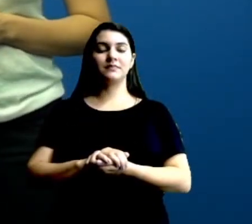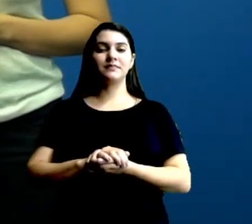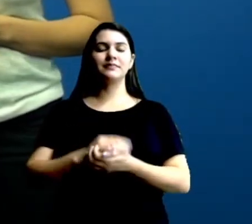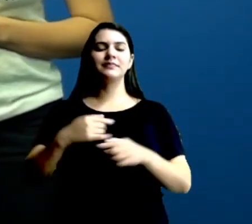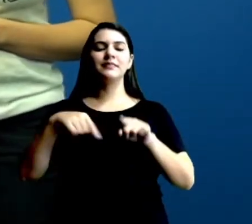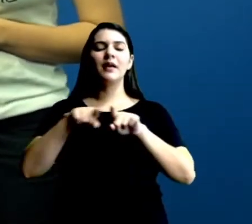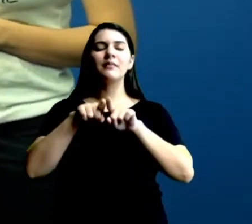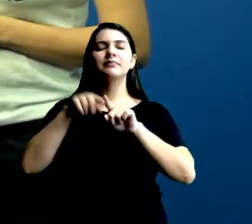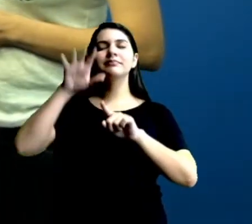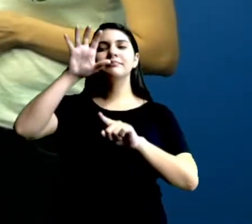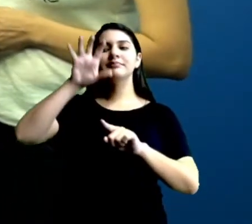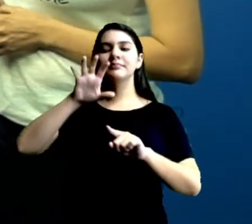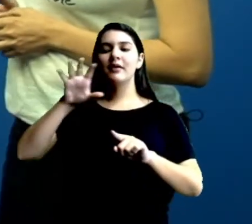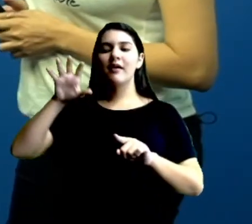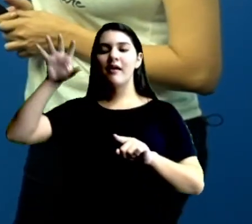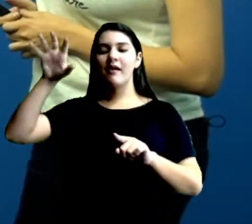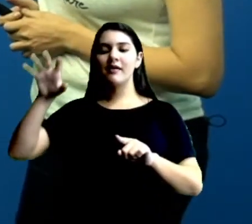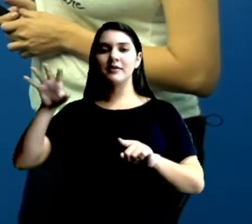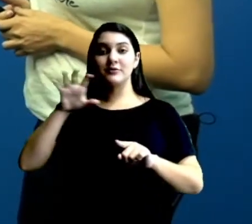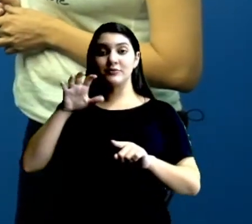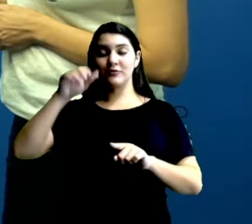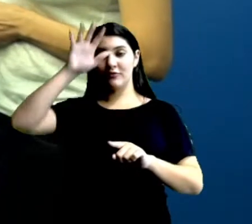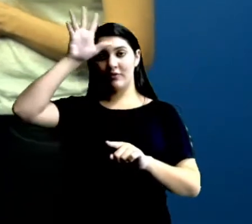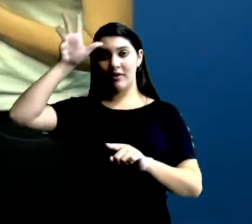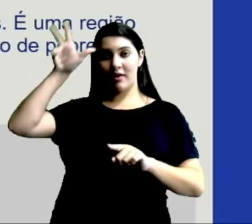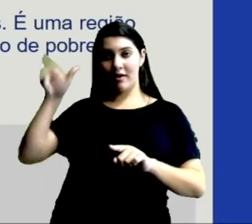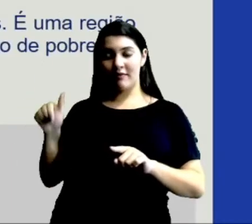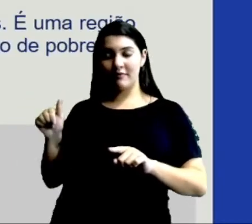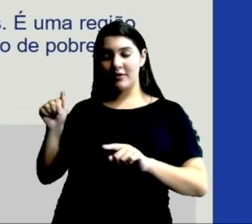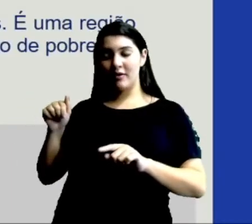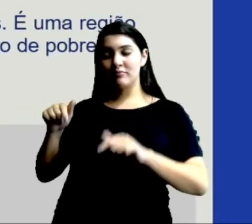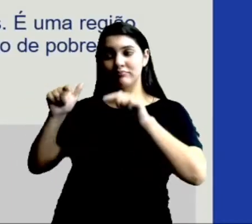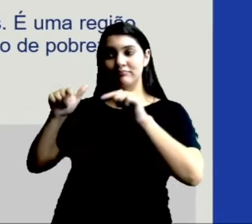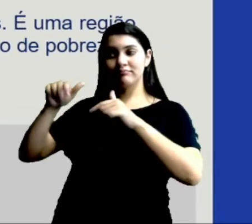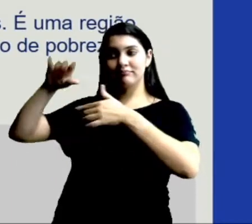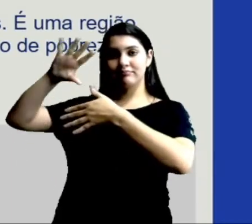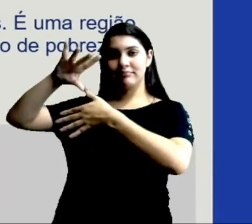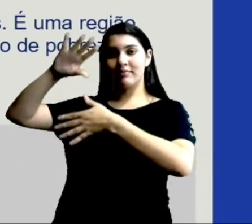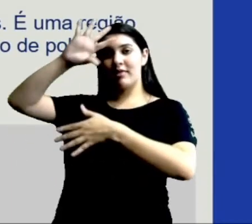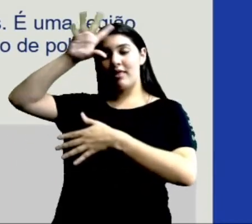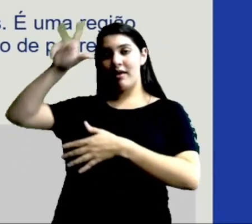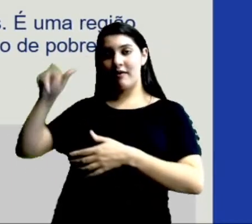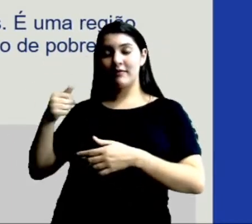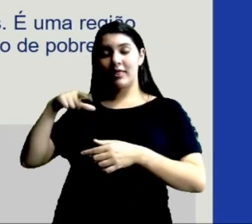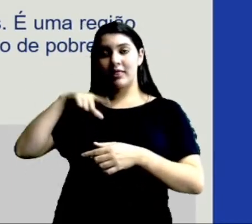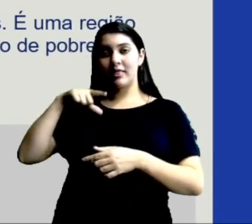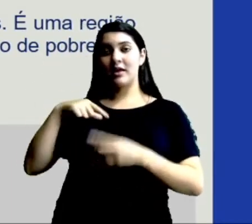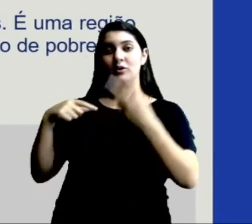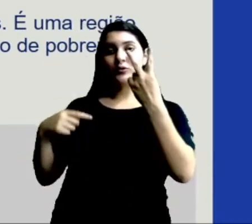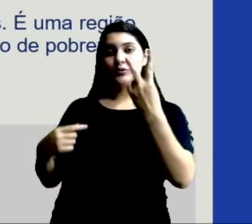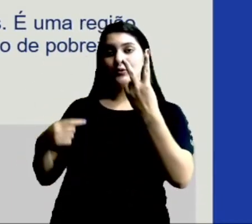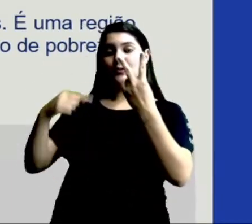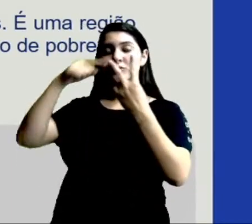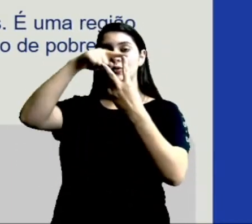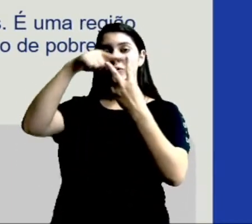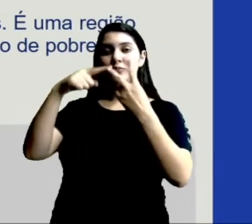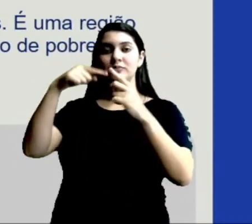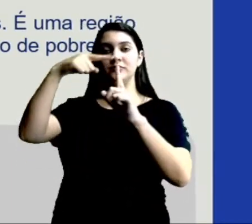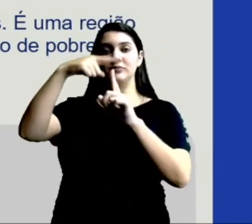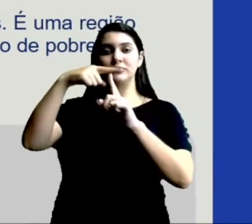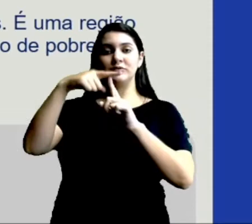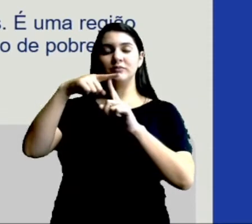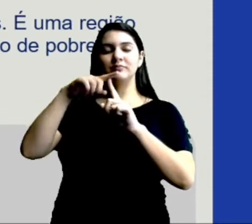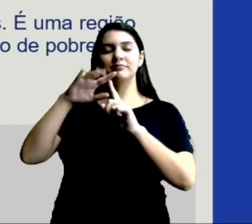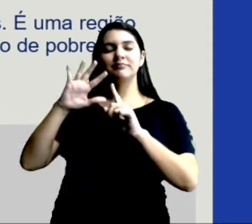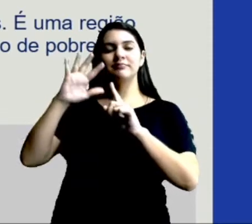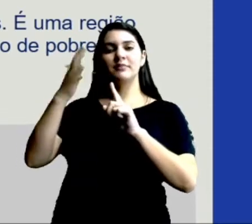Regiões da África. Então, o continente da África possui duas regionalidades, que foram realizadas a partir